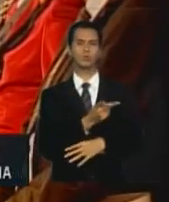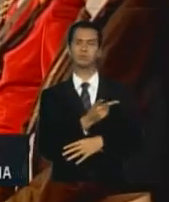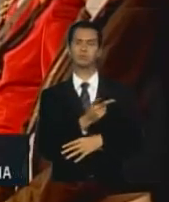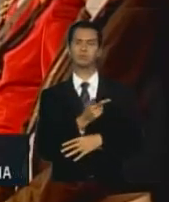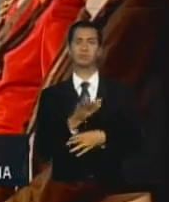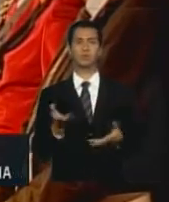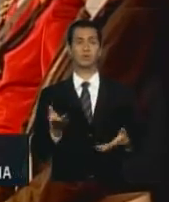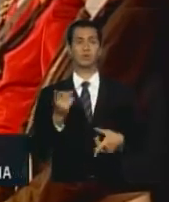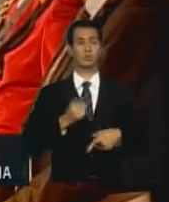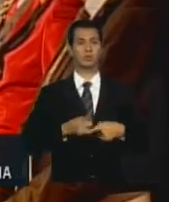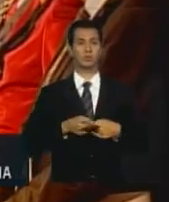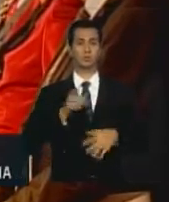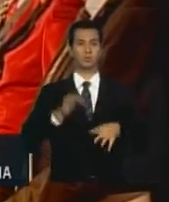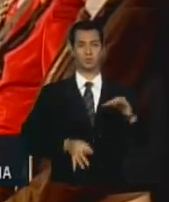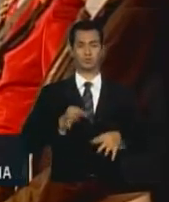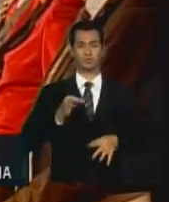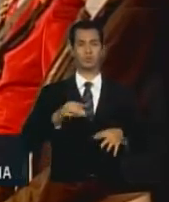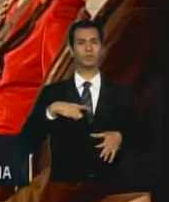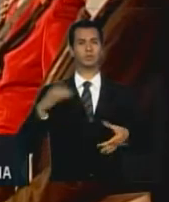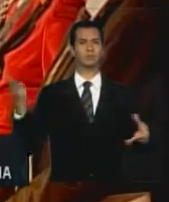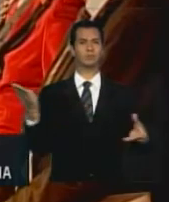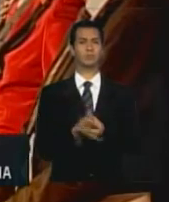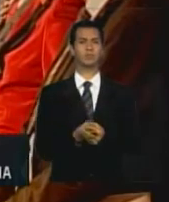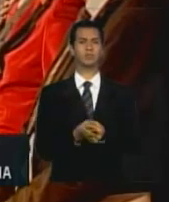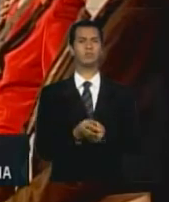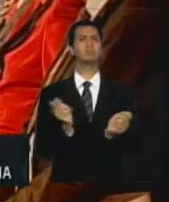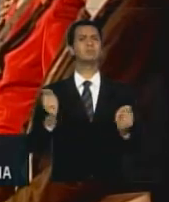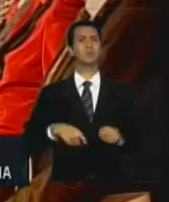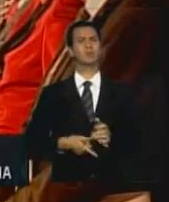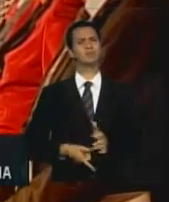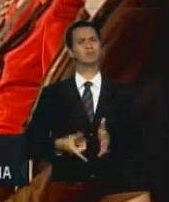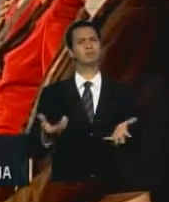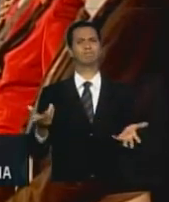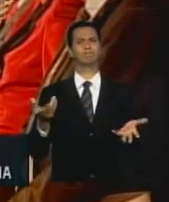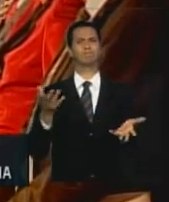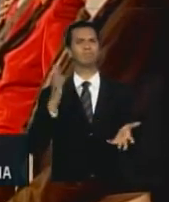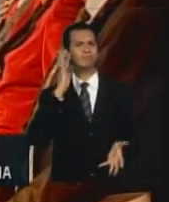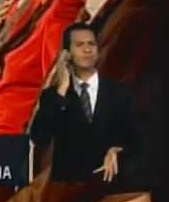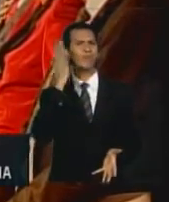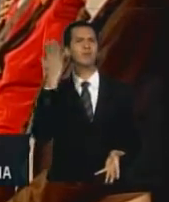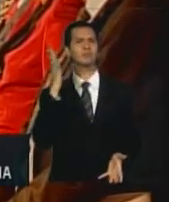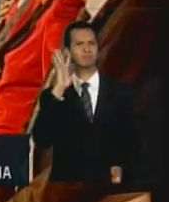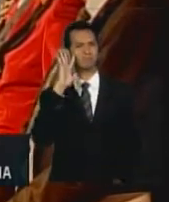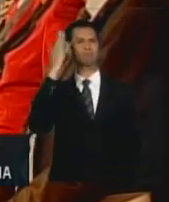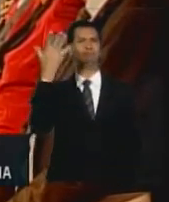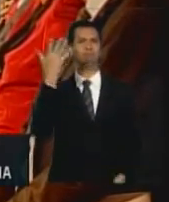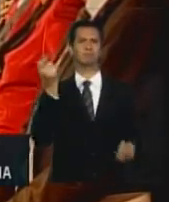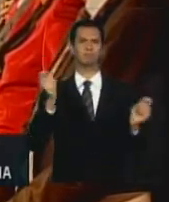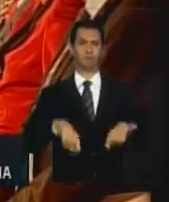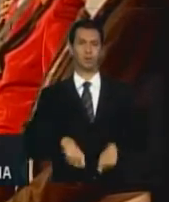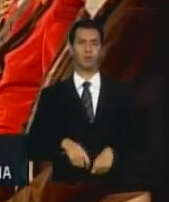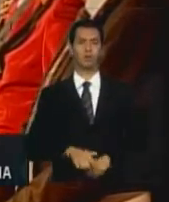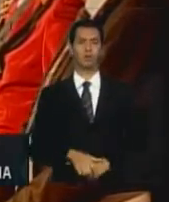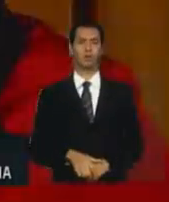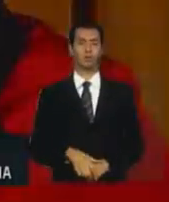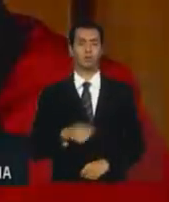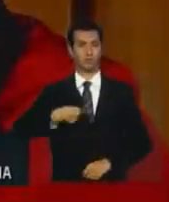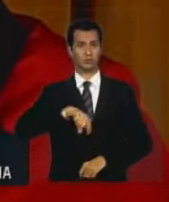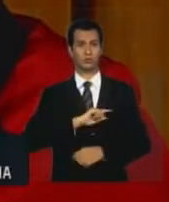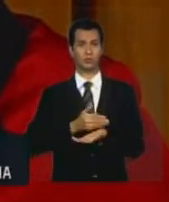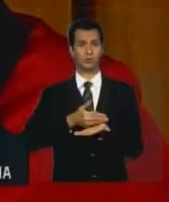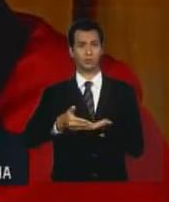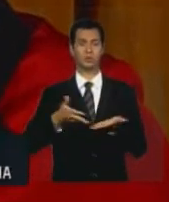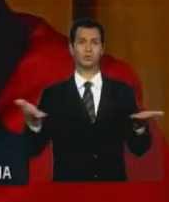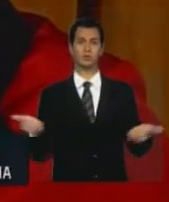do nosso poder judiciário disputas que podem ser resolvidas pelas partes diretamente e inaugurando, desse ponto de